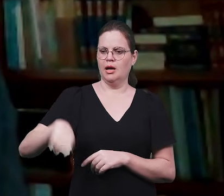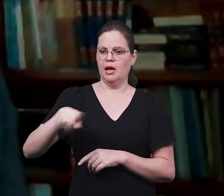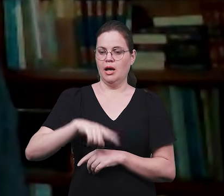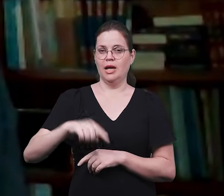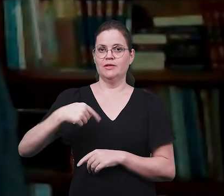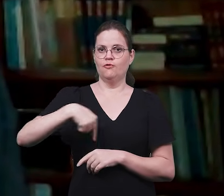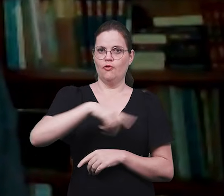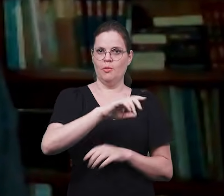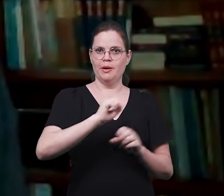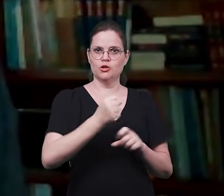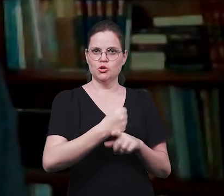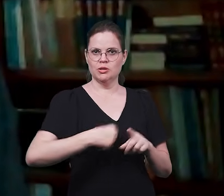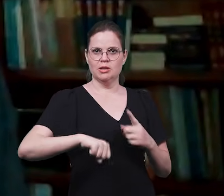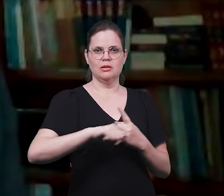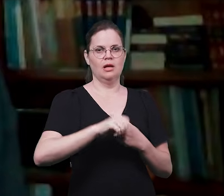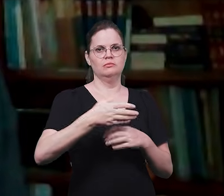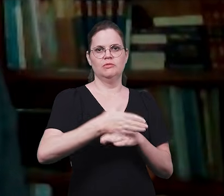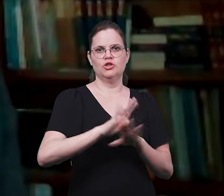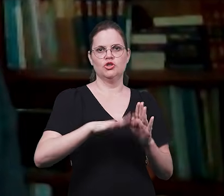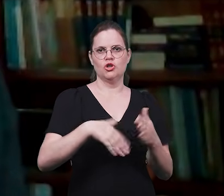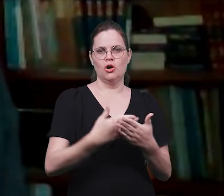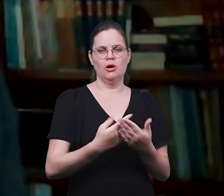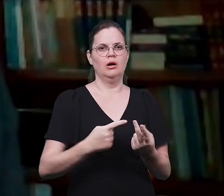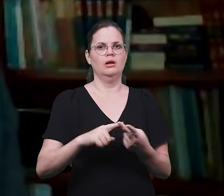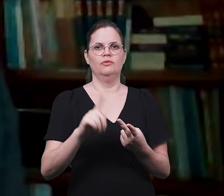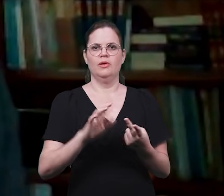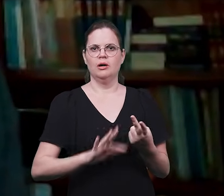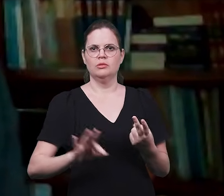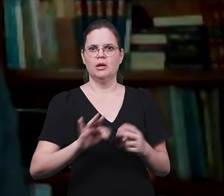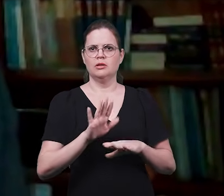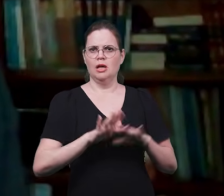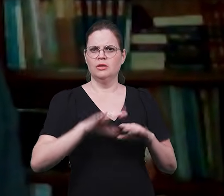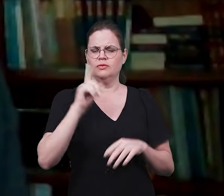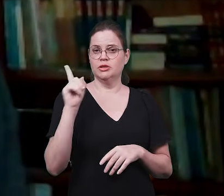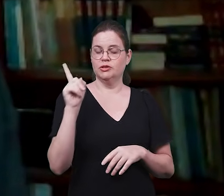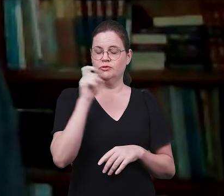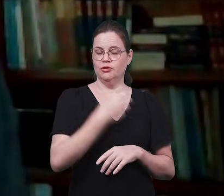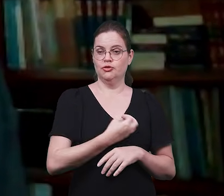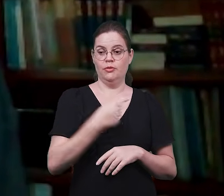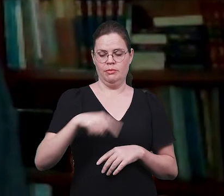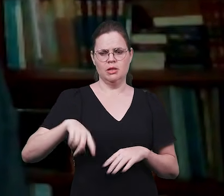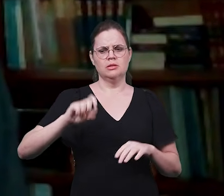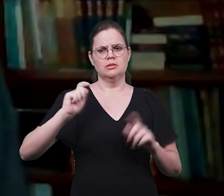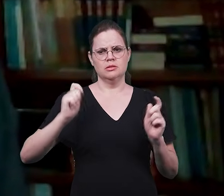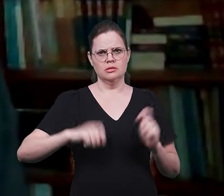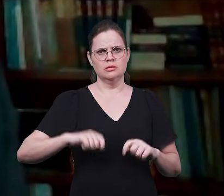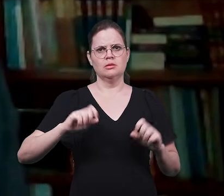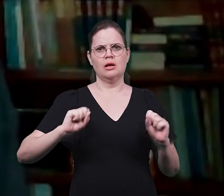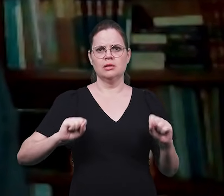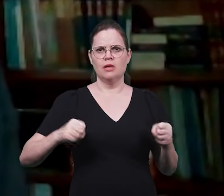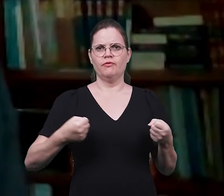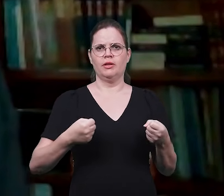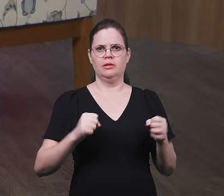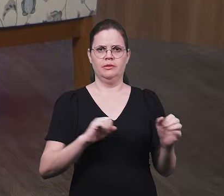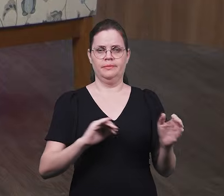defender diante de uma sociedade, muitas vezes, difícil, né, de se